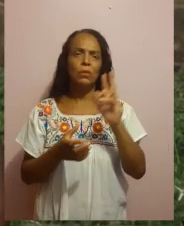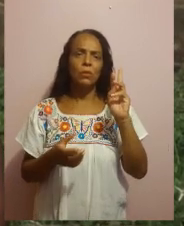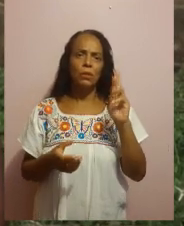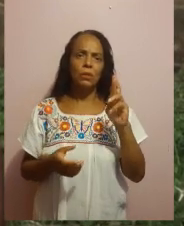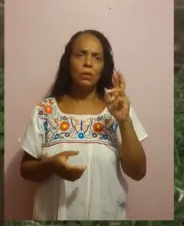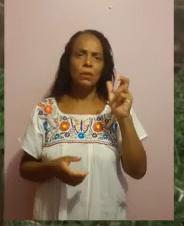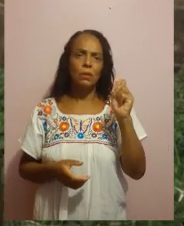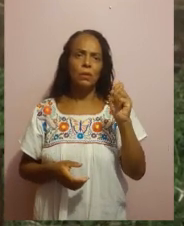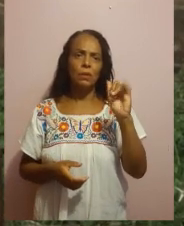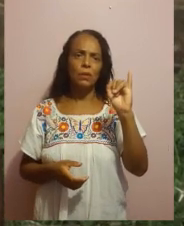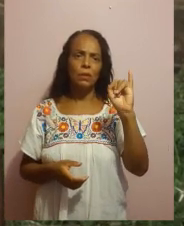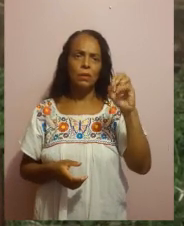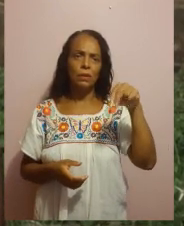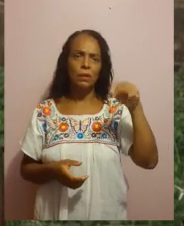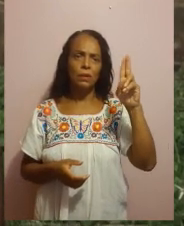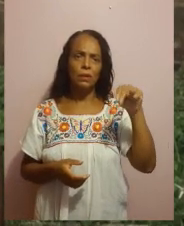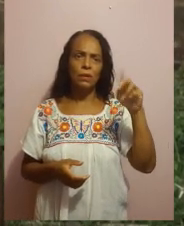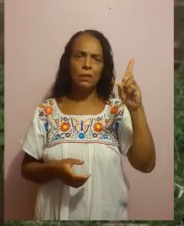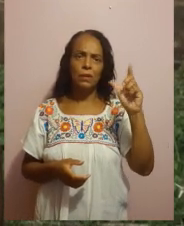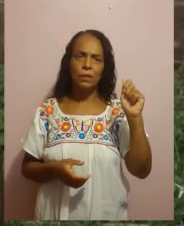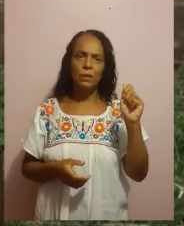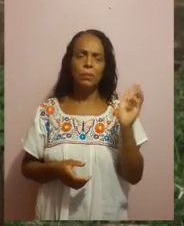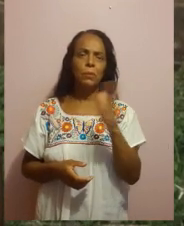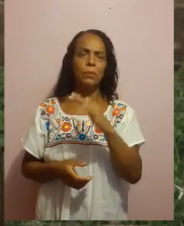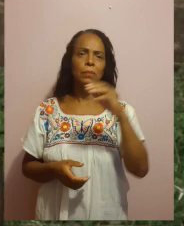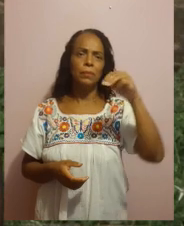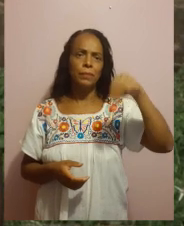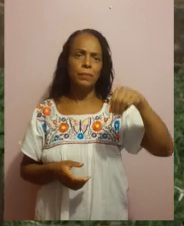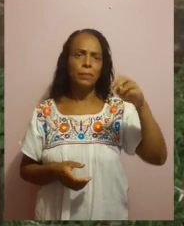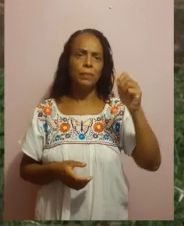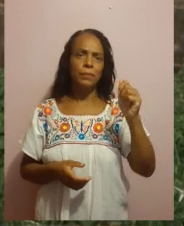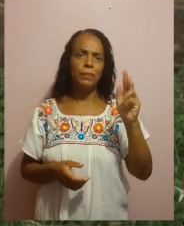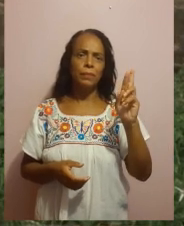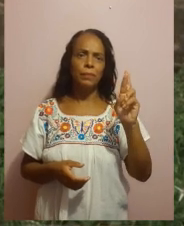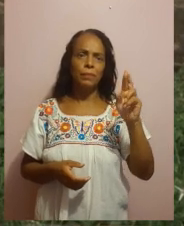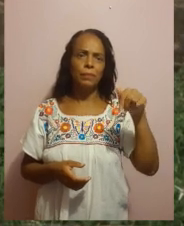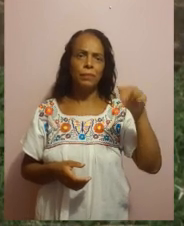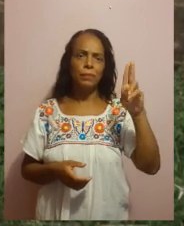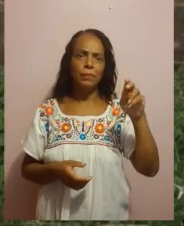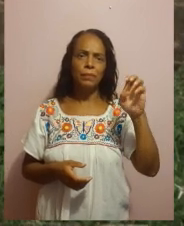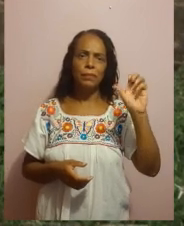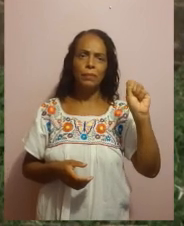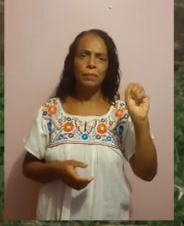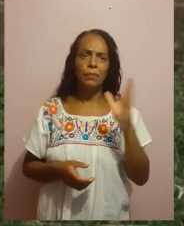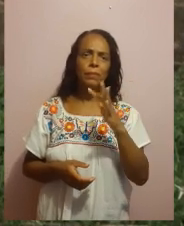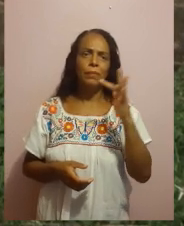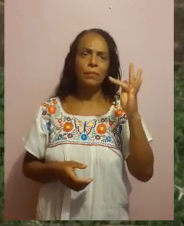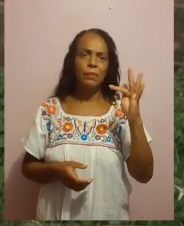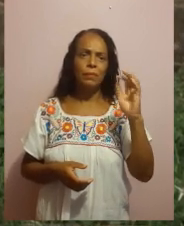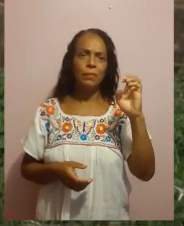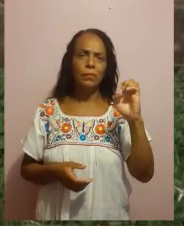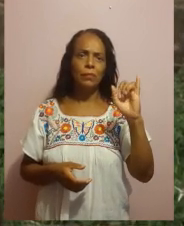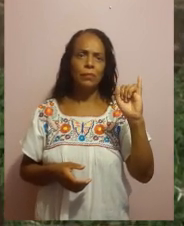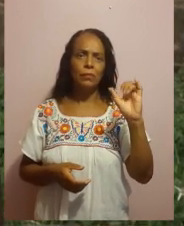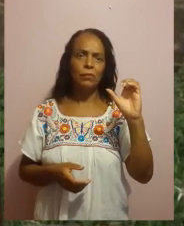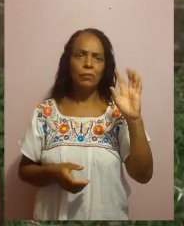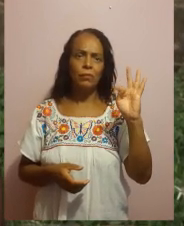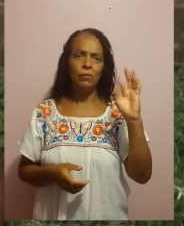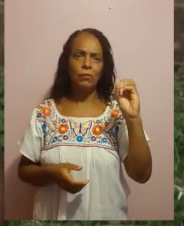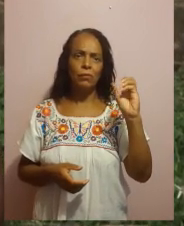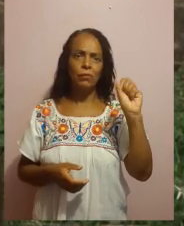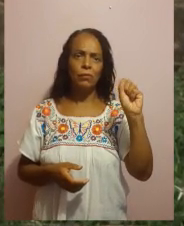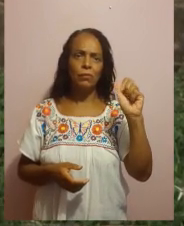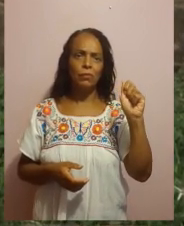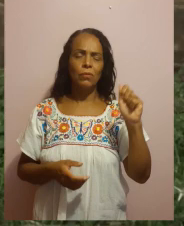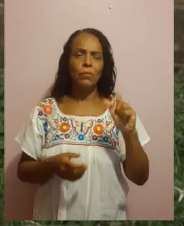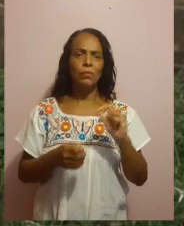Raimunda Marques Feitosa. Olha, casaram-se na igreja matriz